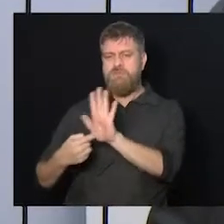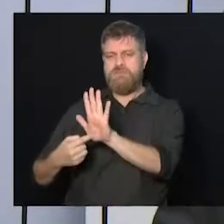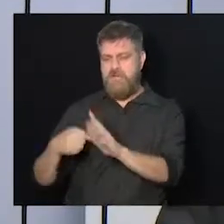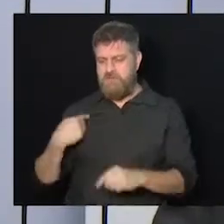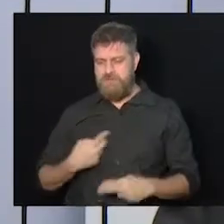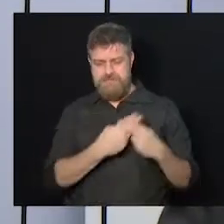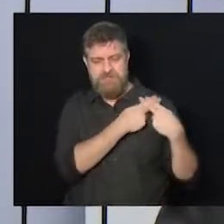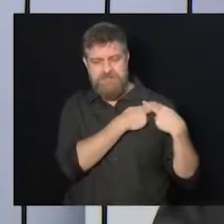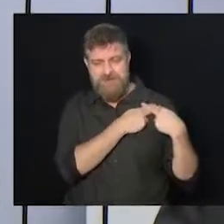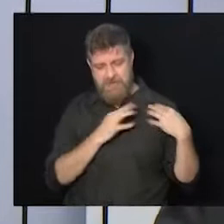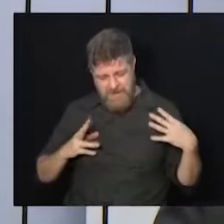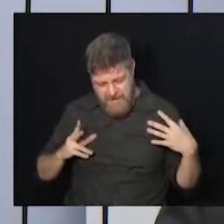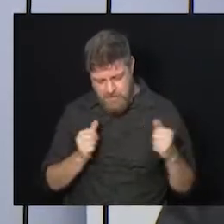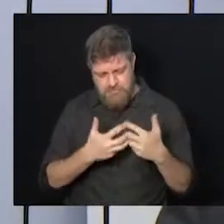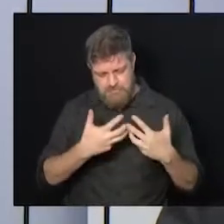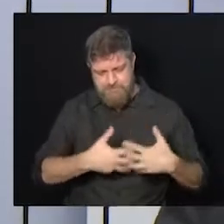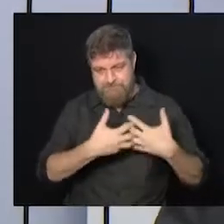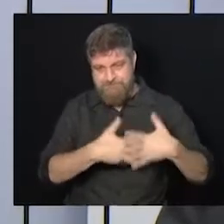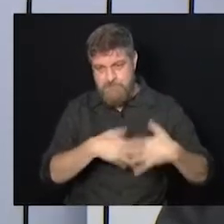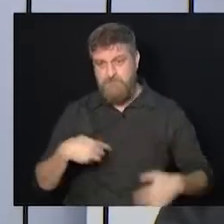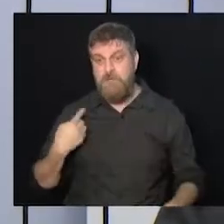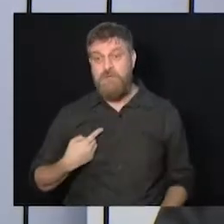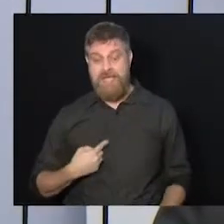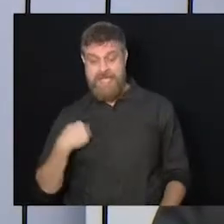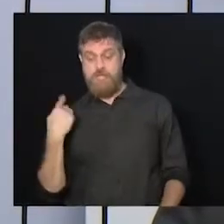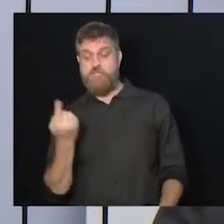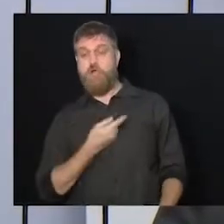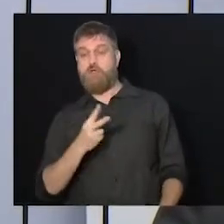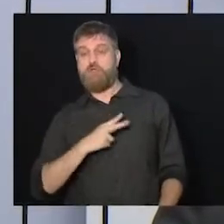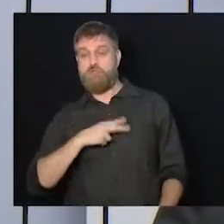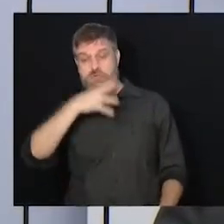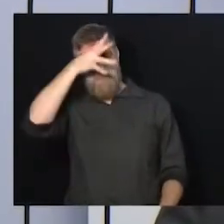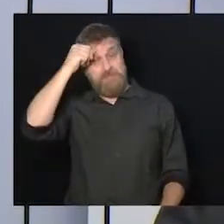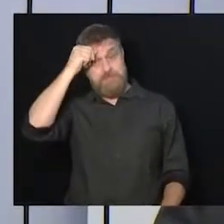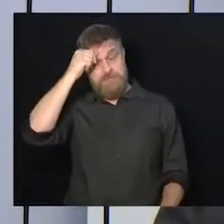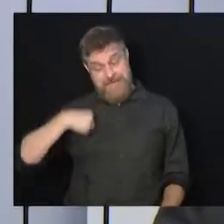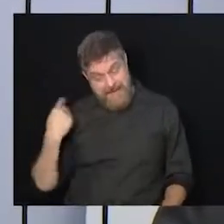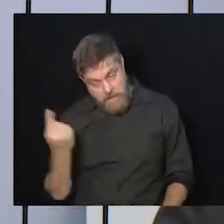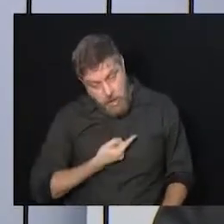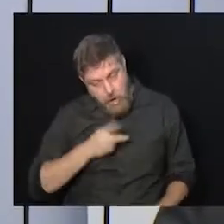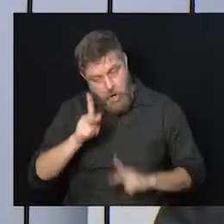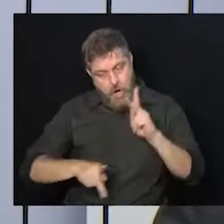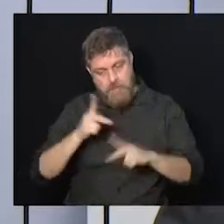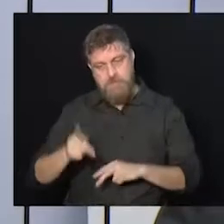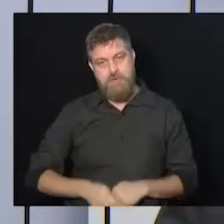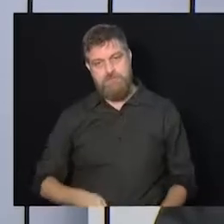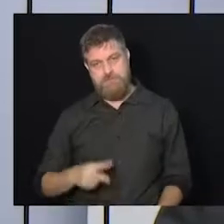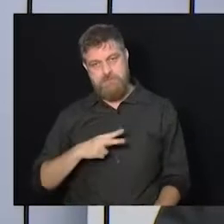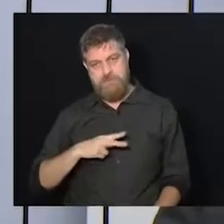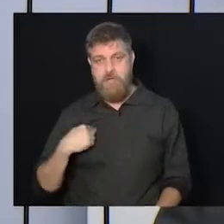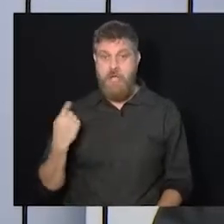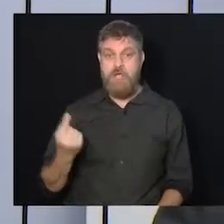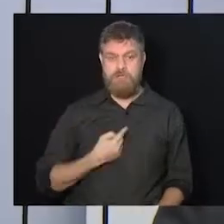fique equilibrado, porque nós temos o tesouro é nosso. É nossa, vamos exercer